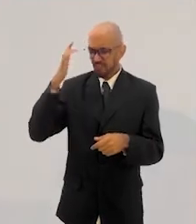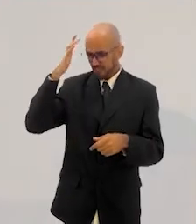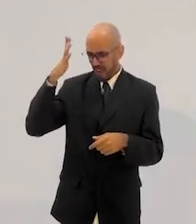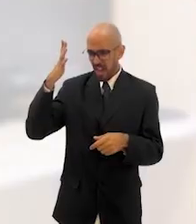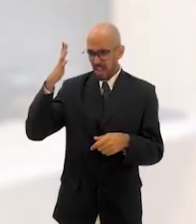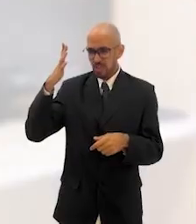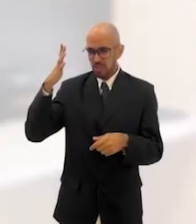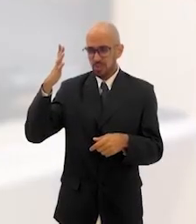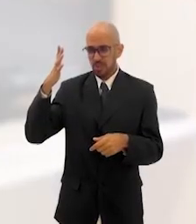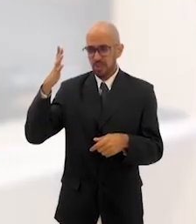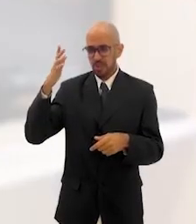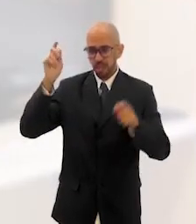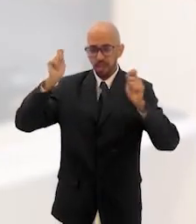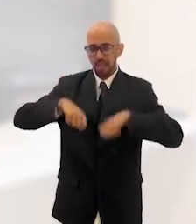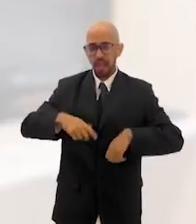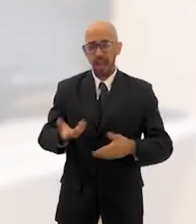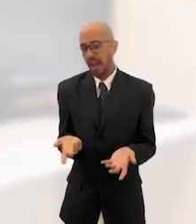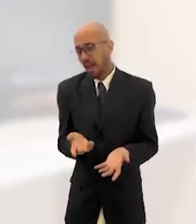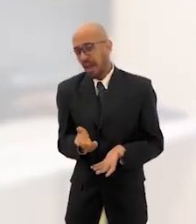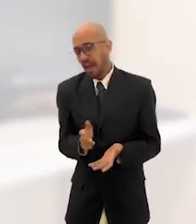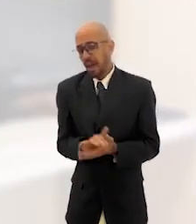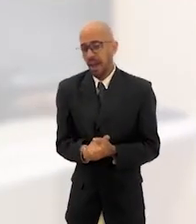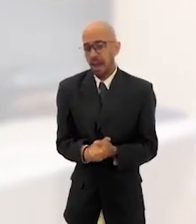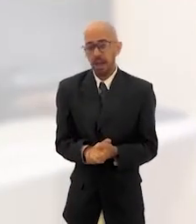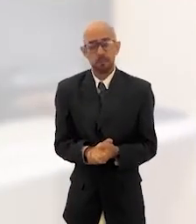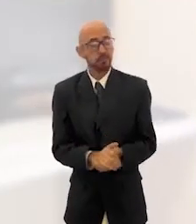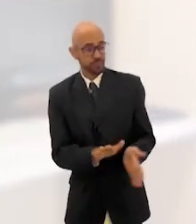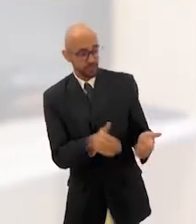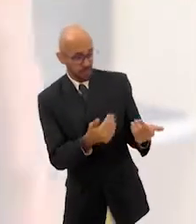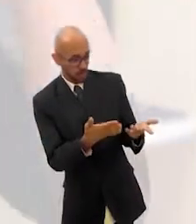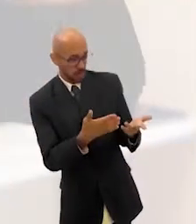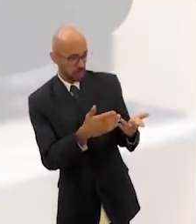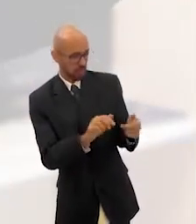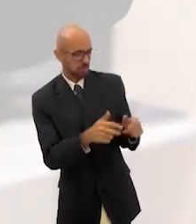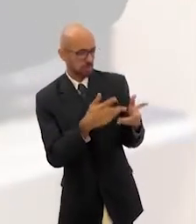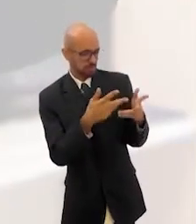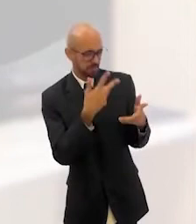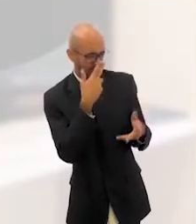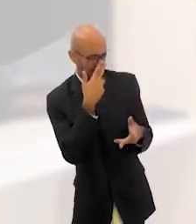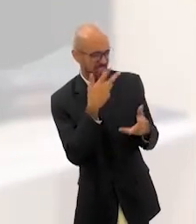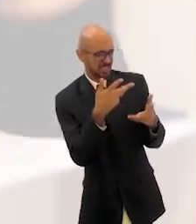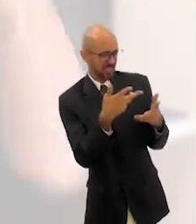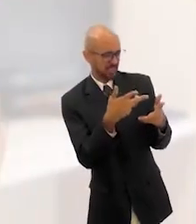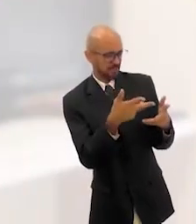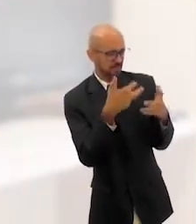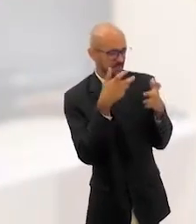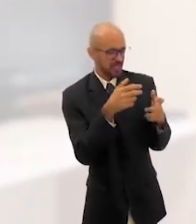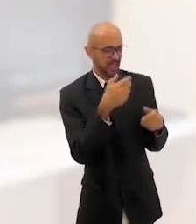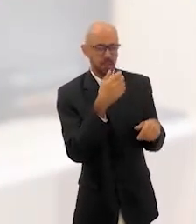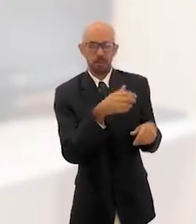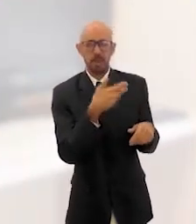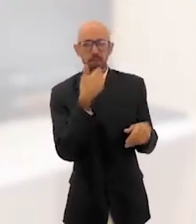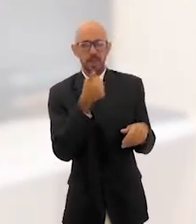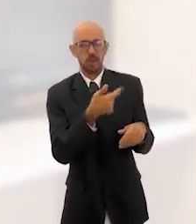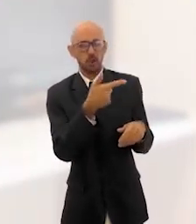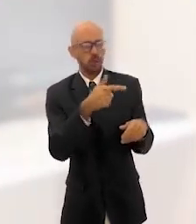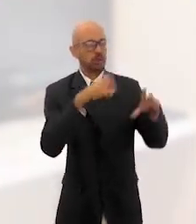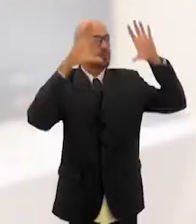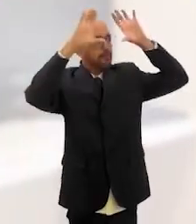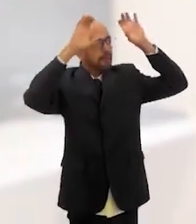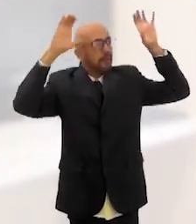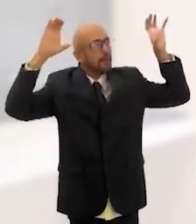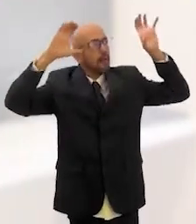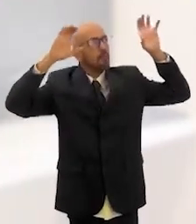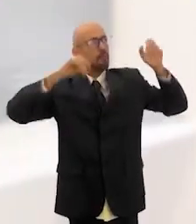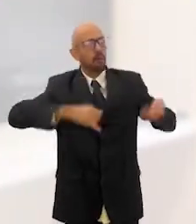zangado? Qual é a As grande pessoas, muita vantagem de gente ser admira mais quem zangado? vem com aquela nuvenzinha, né? Ó vida, Pois. ó